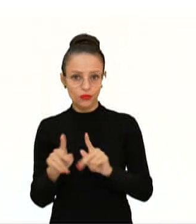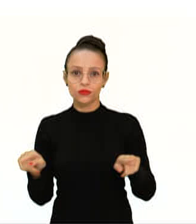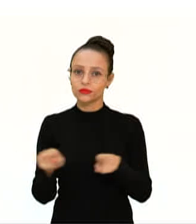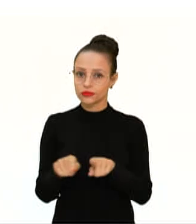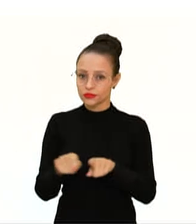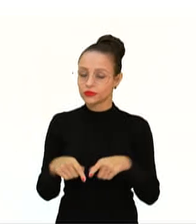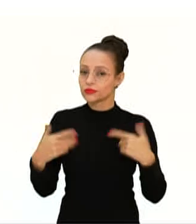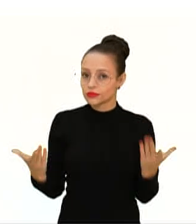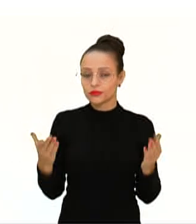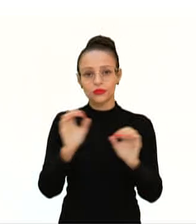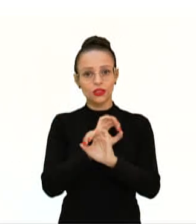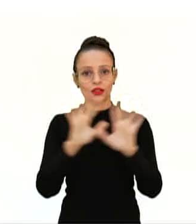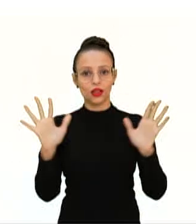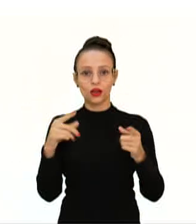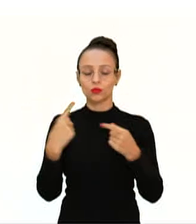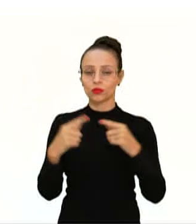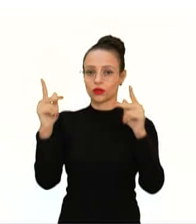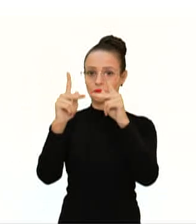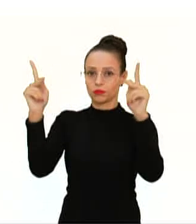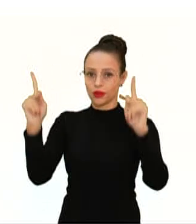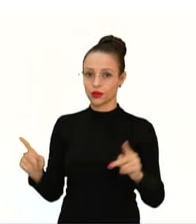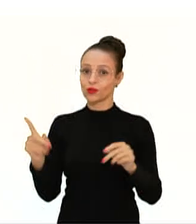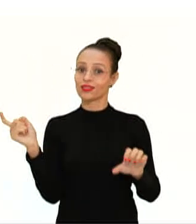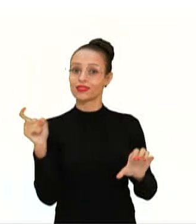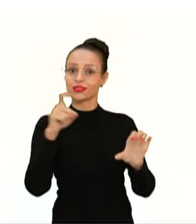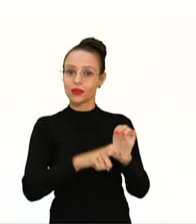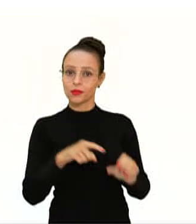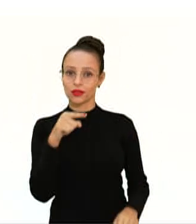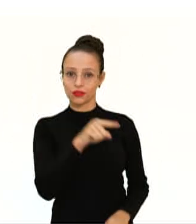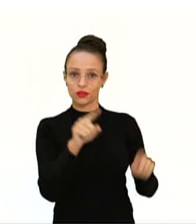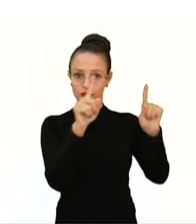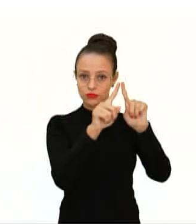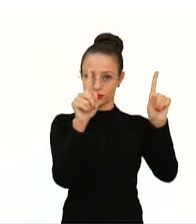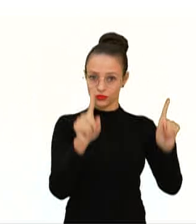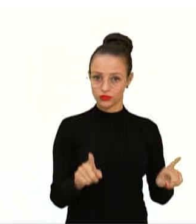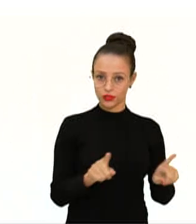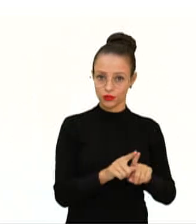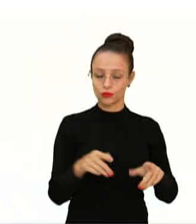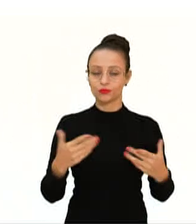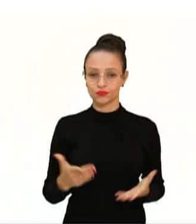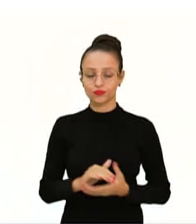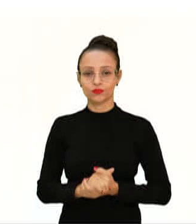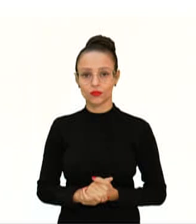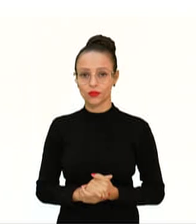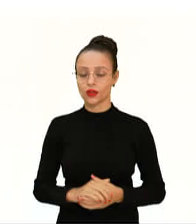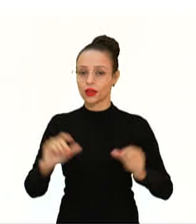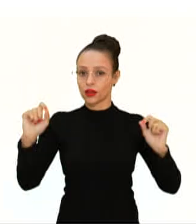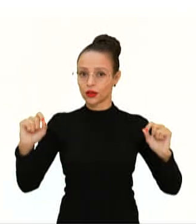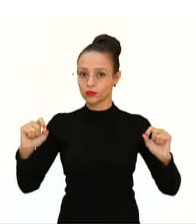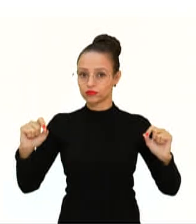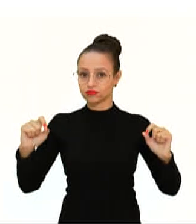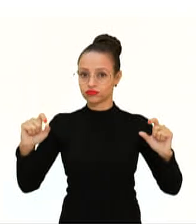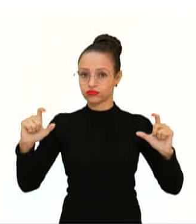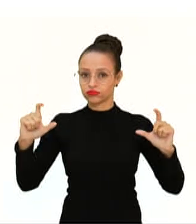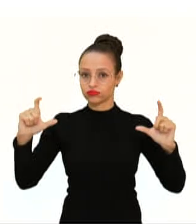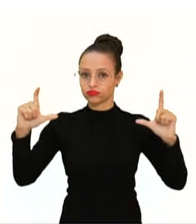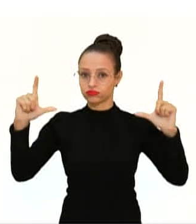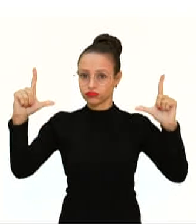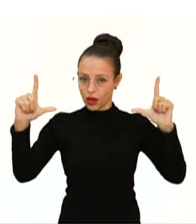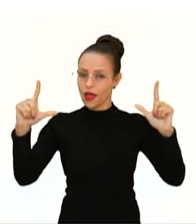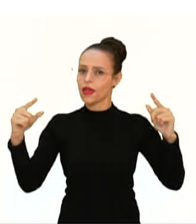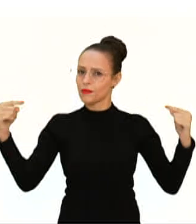perímetro. Lógico, né? O perímetro depende do lado. E esse aumento é proporcional,